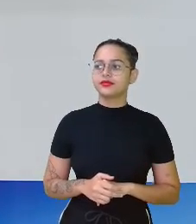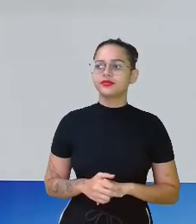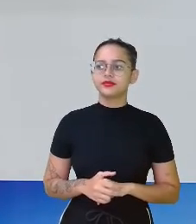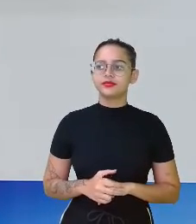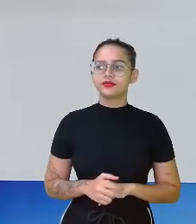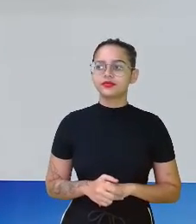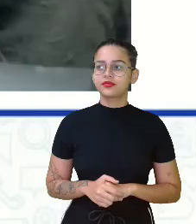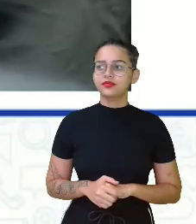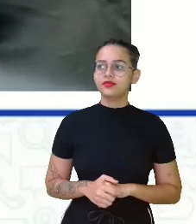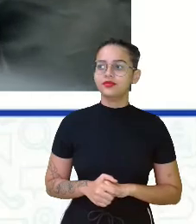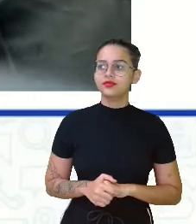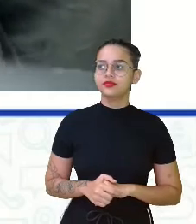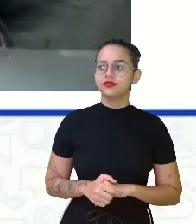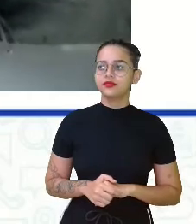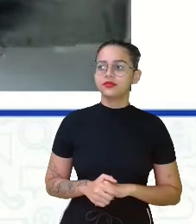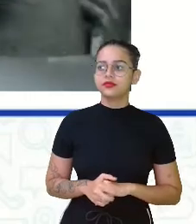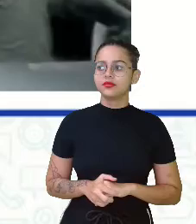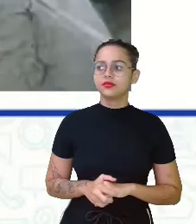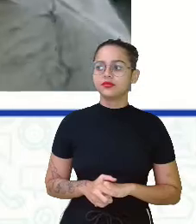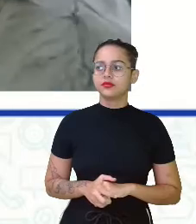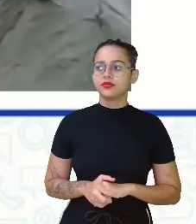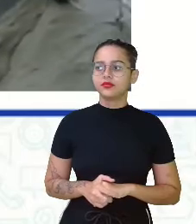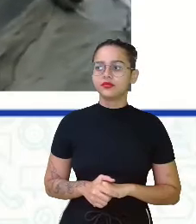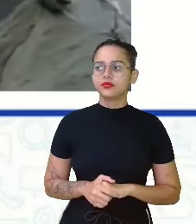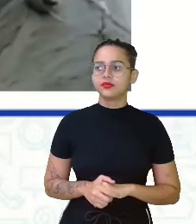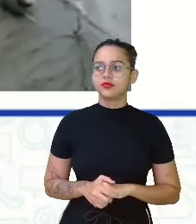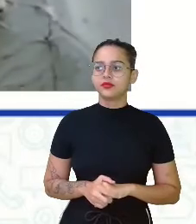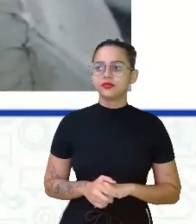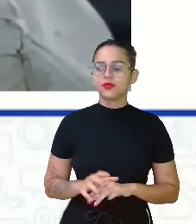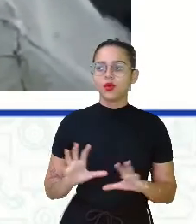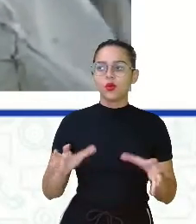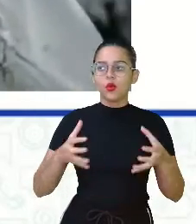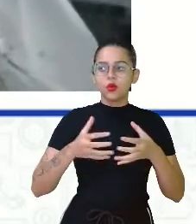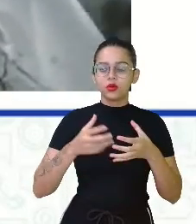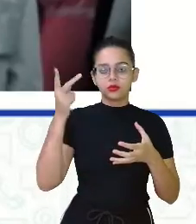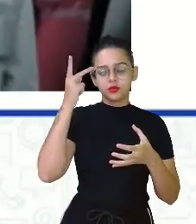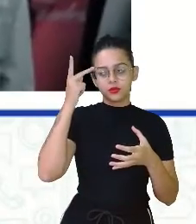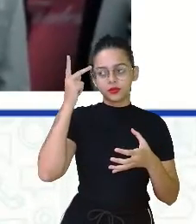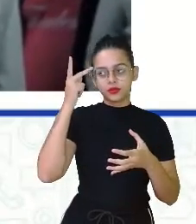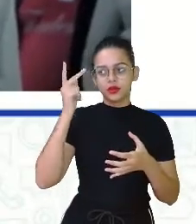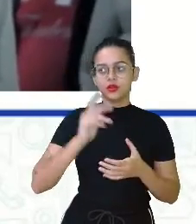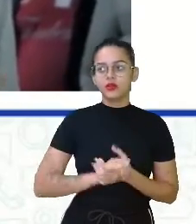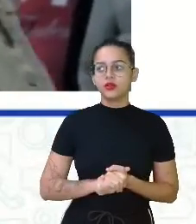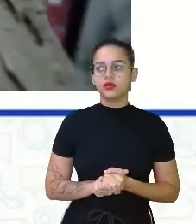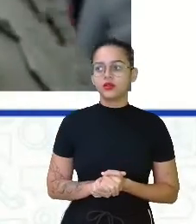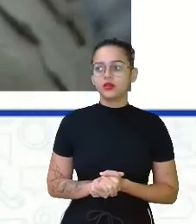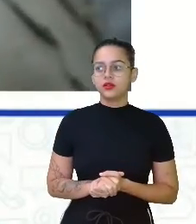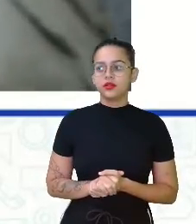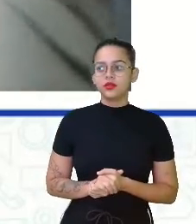vai... Prestem atenção. Isso é um coletivo de São Paulo.